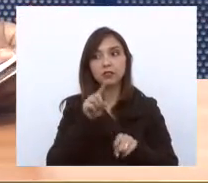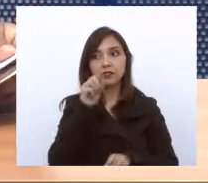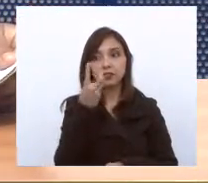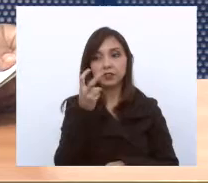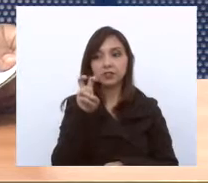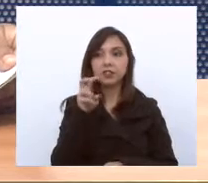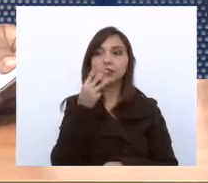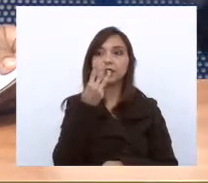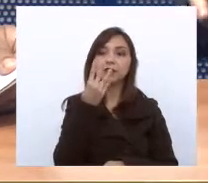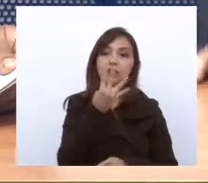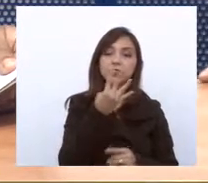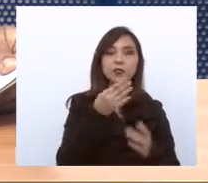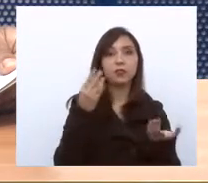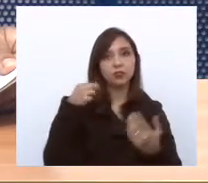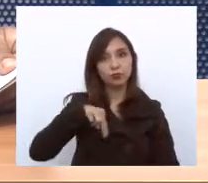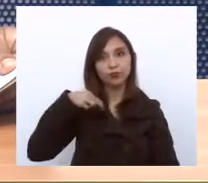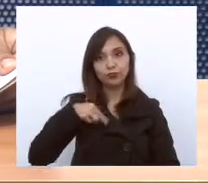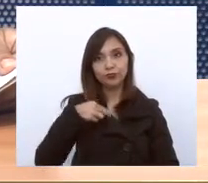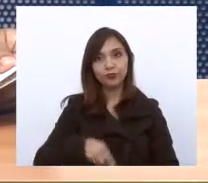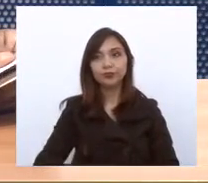novembro.